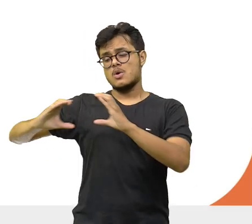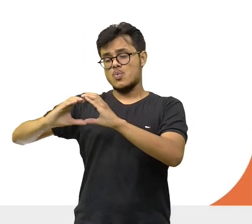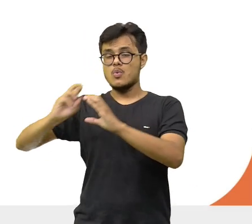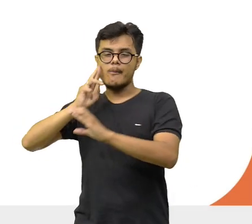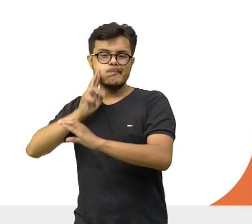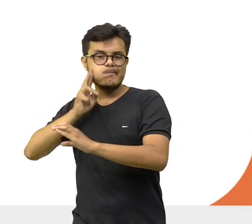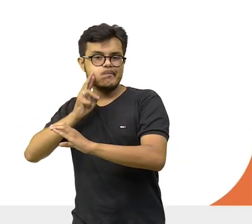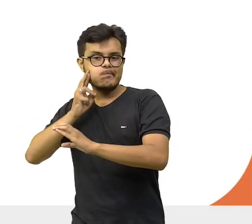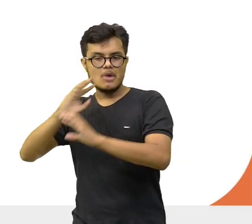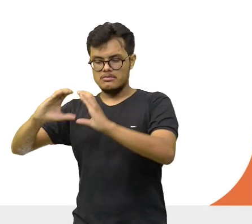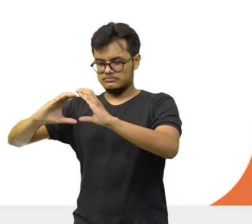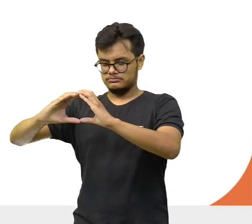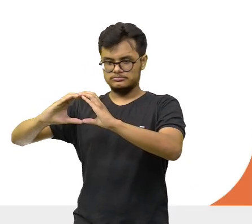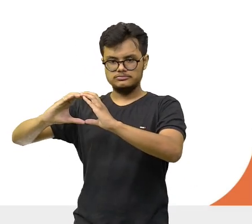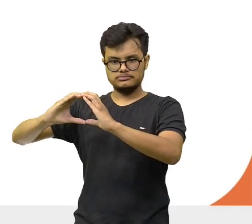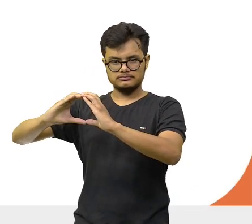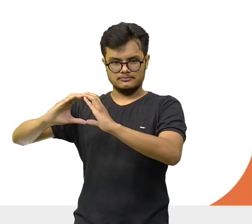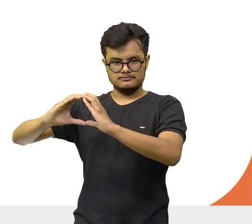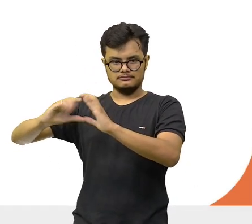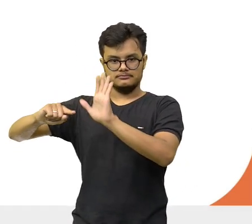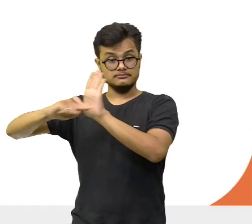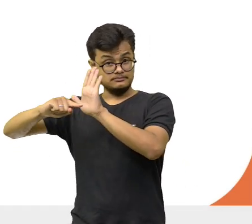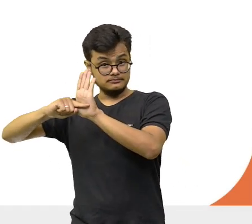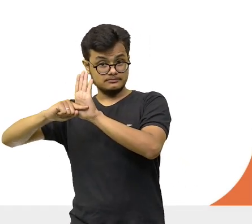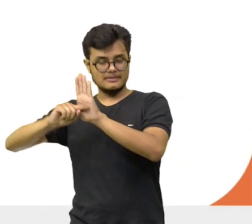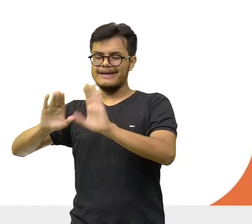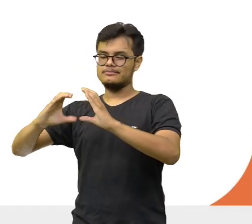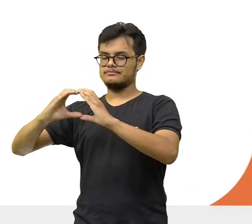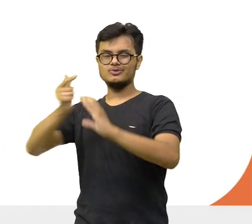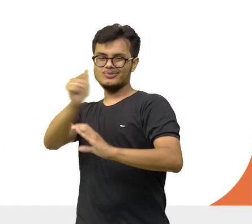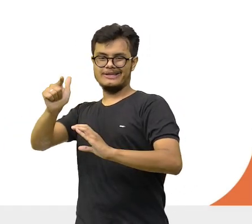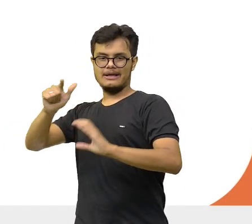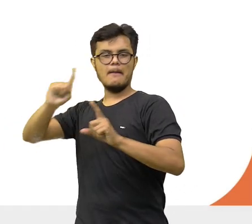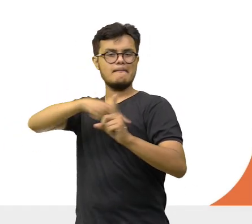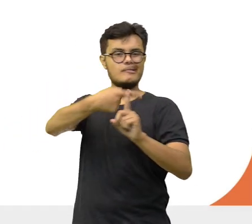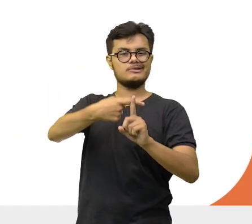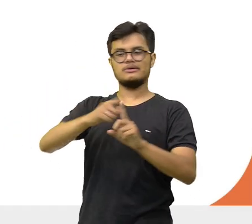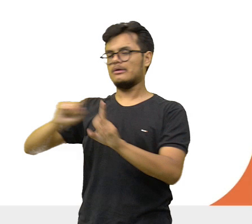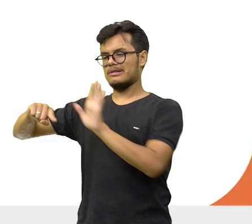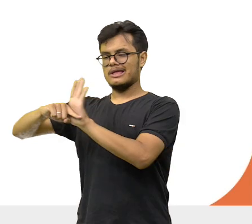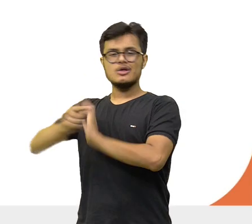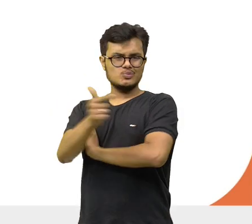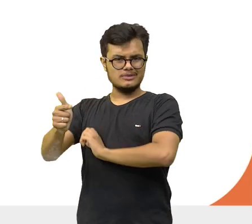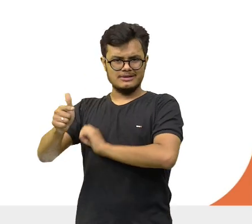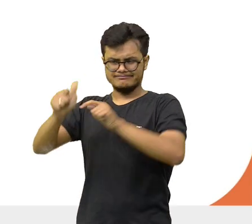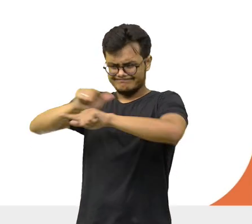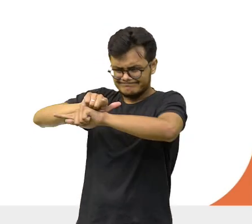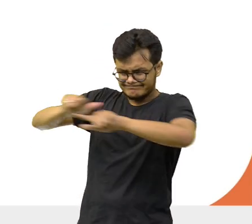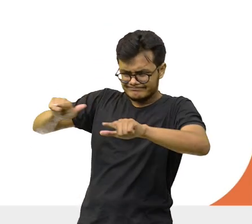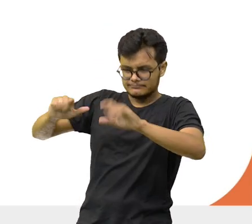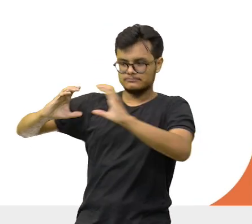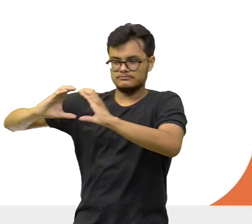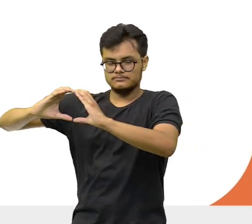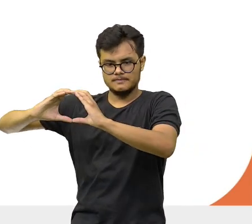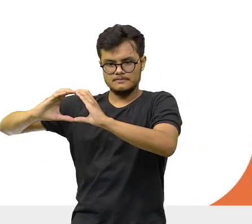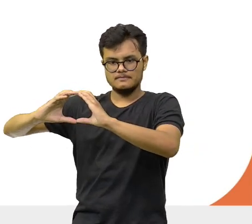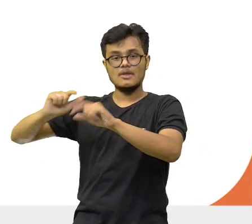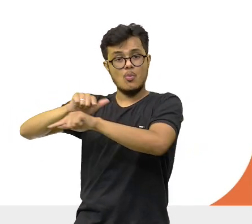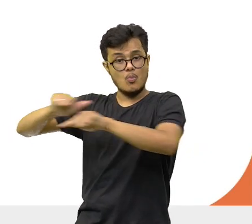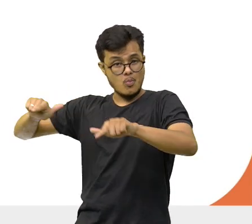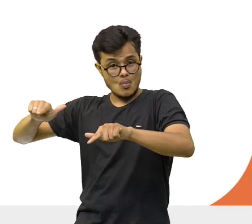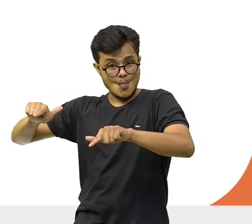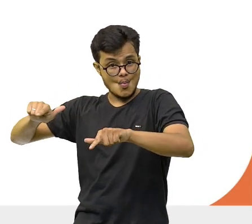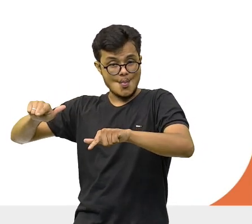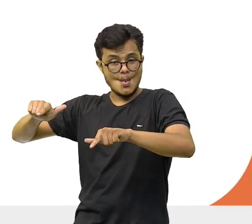direita aqui, ele está neutro. Ele está neutro. O que significa isso? Que o número de